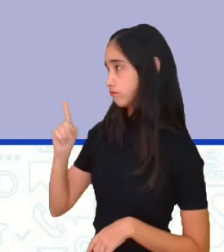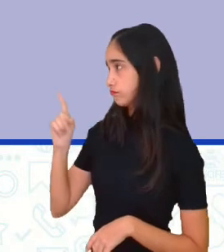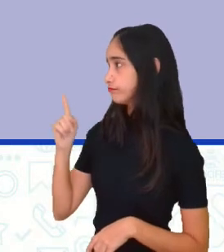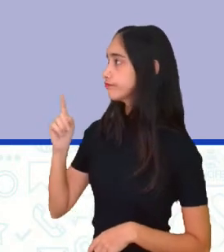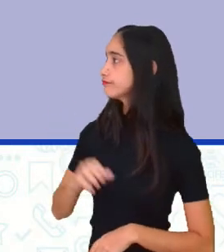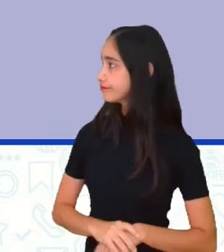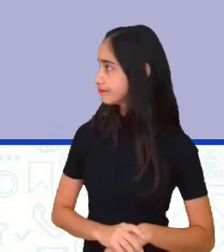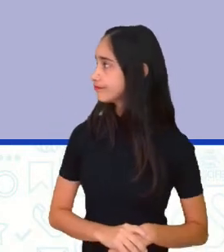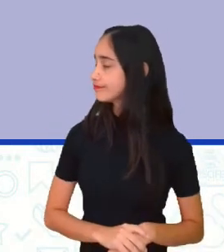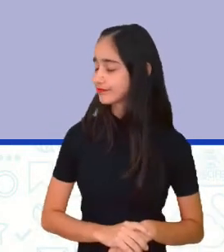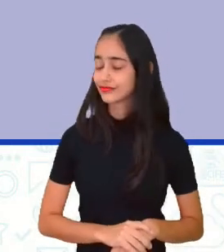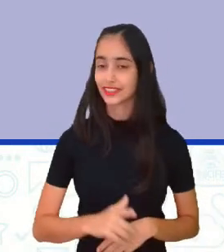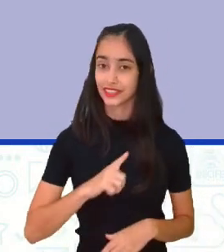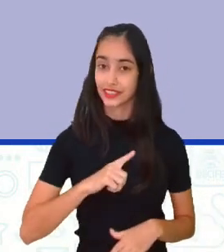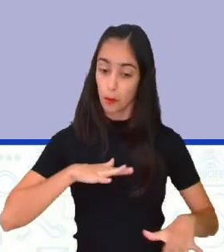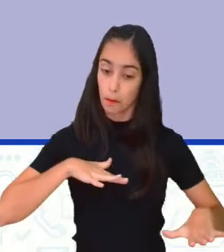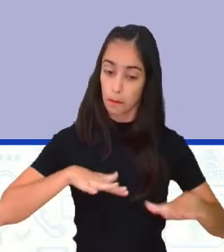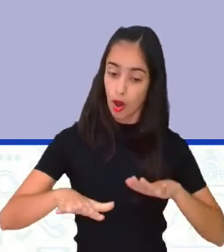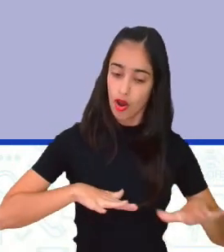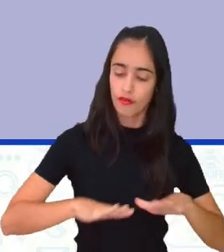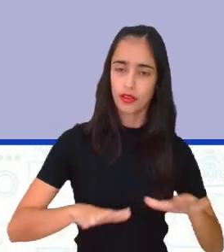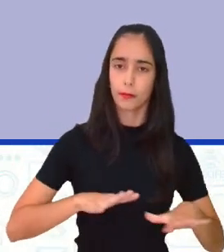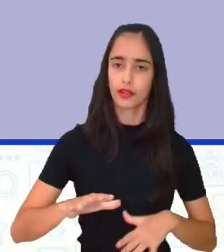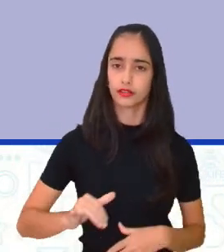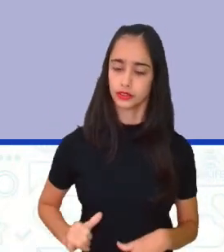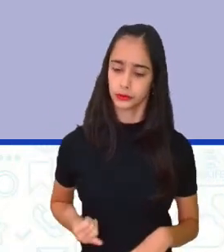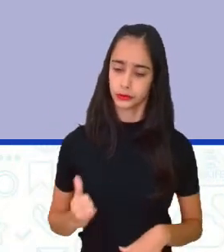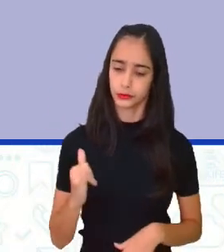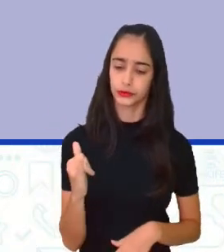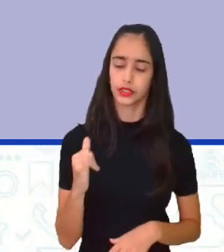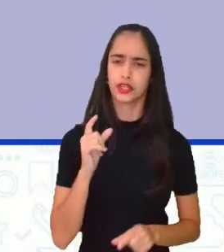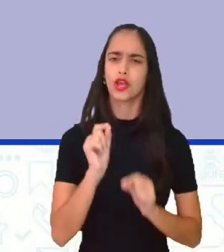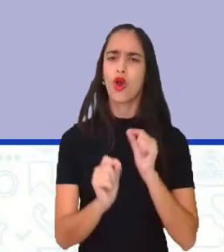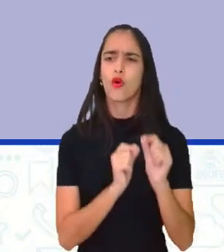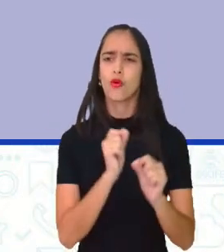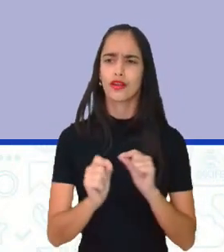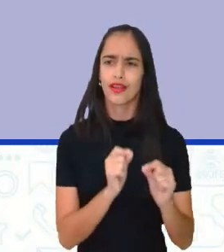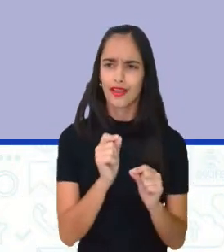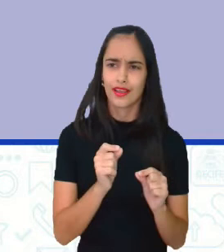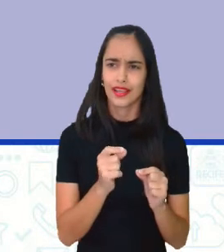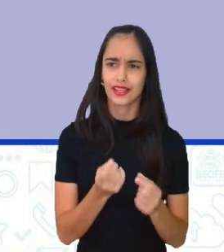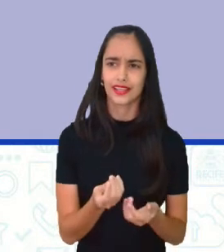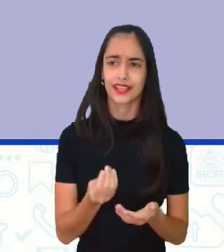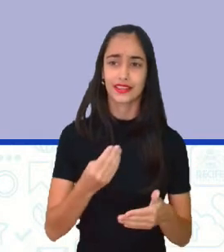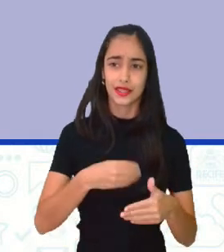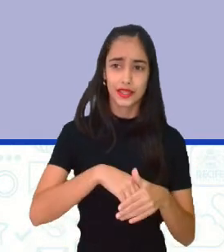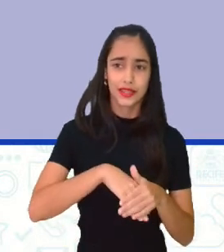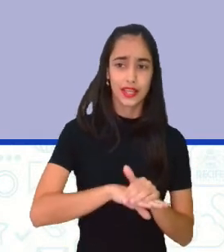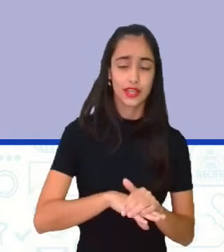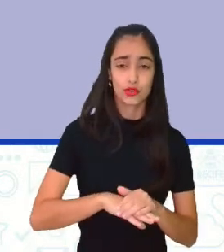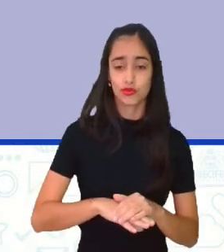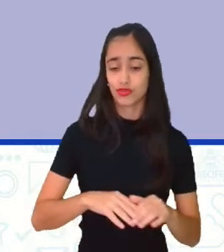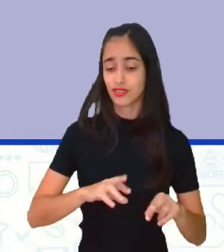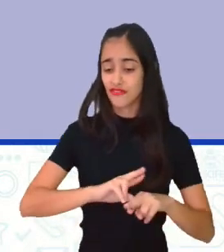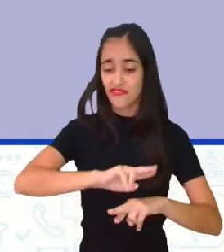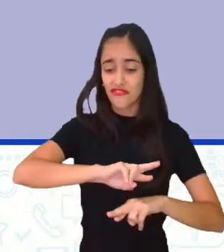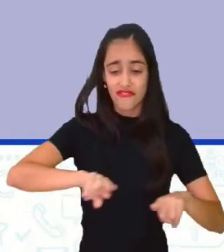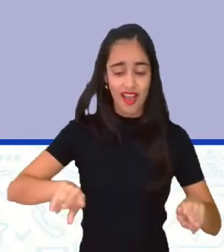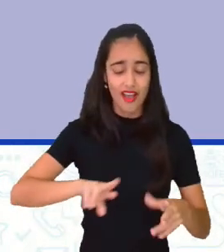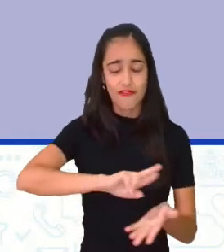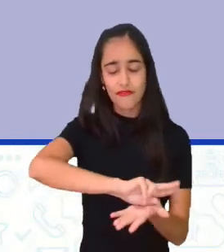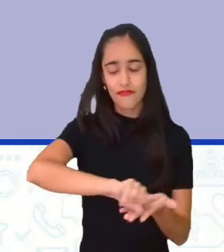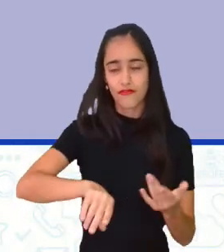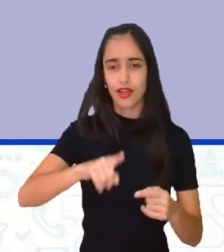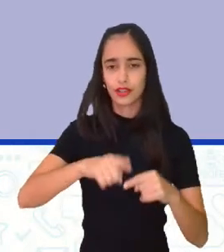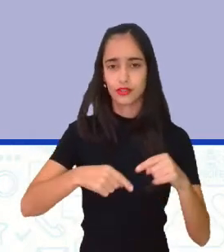é o movimento de cargas elétricas, que são os elétrons que acontecem no interior de diferentes materiais em razão